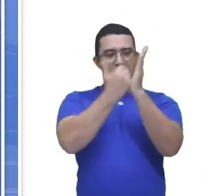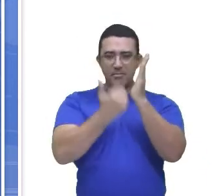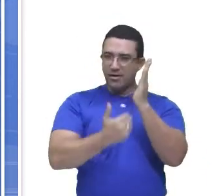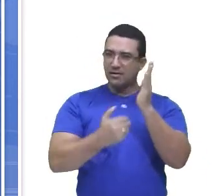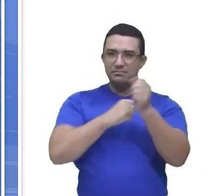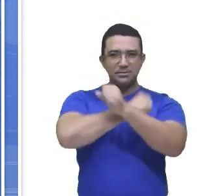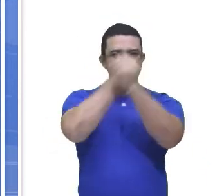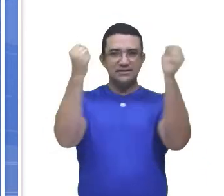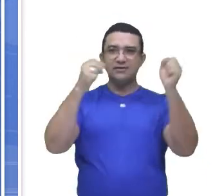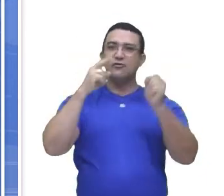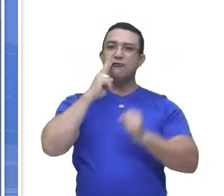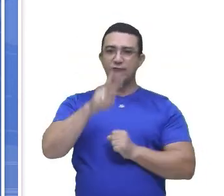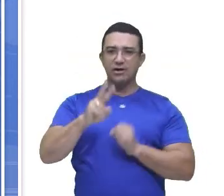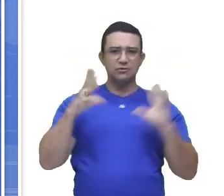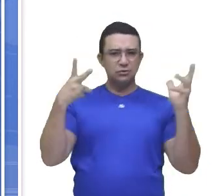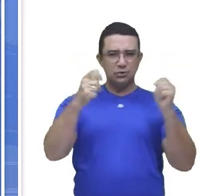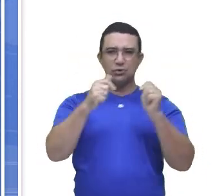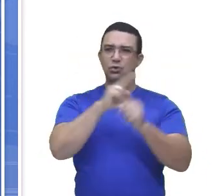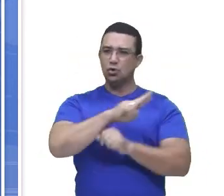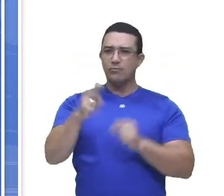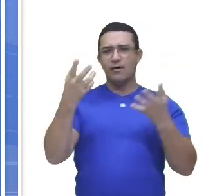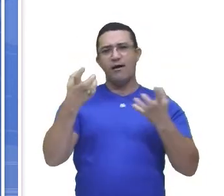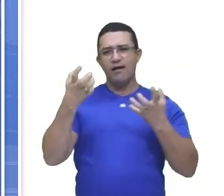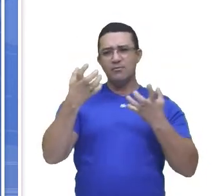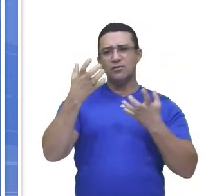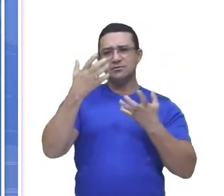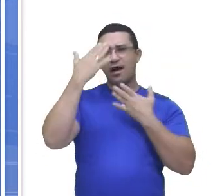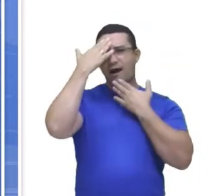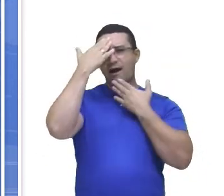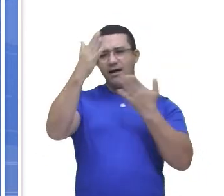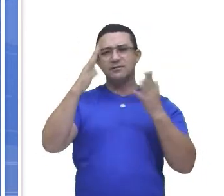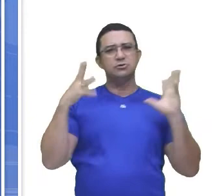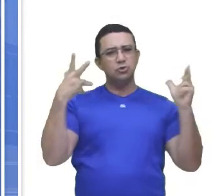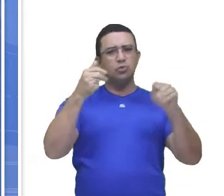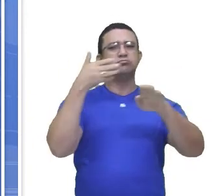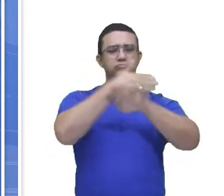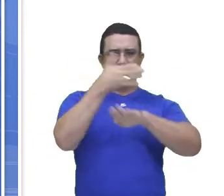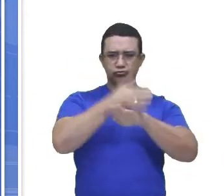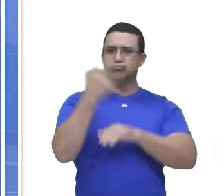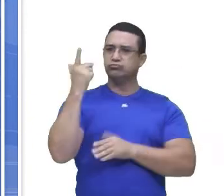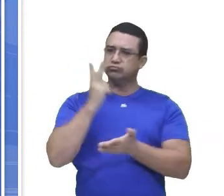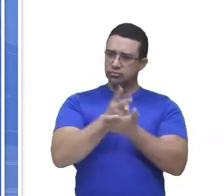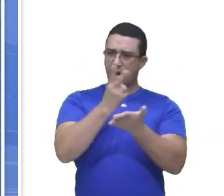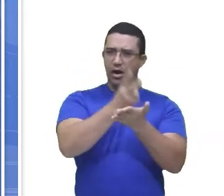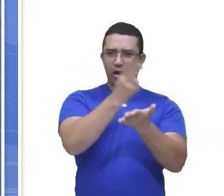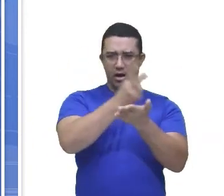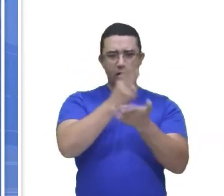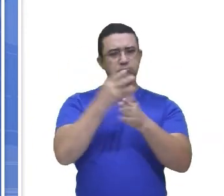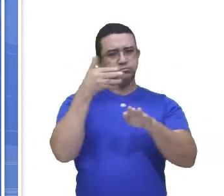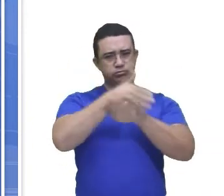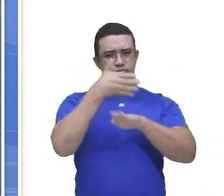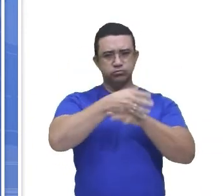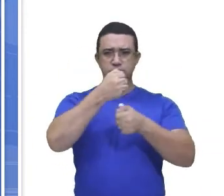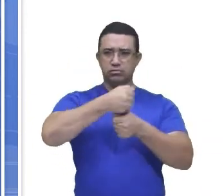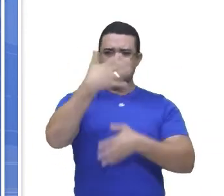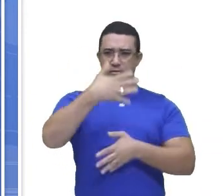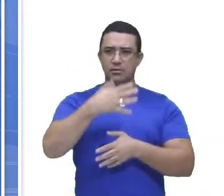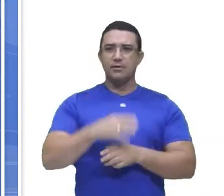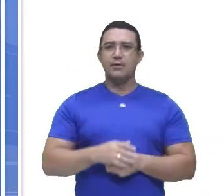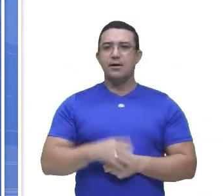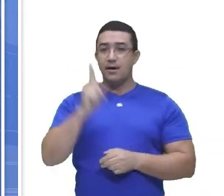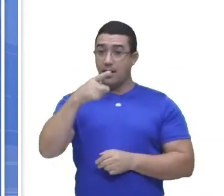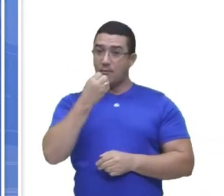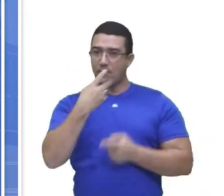nomes dos participantes, mas nós queremos agradecer a todos e pedir que participem. Isso vale dizer que o nosso